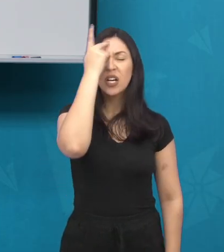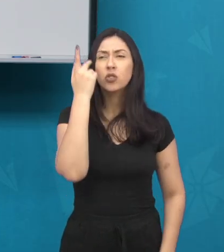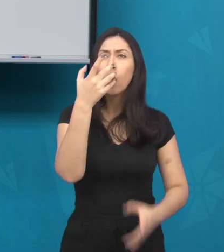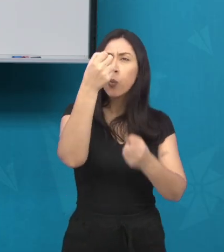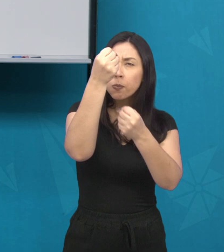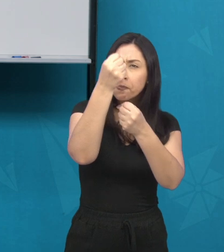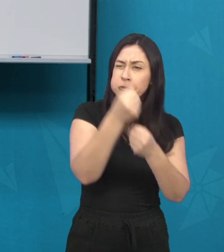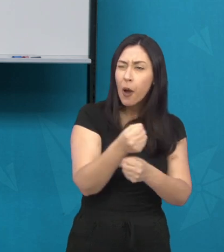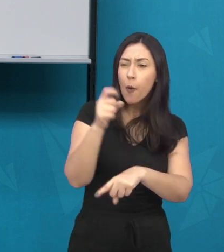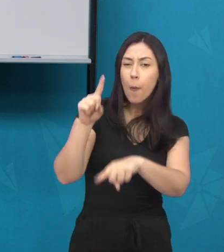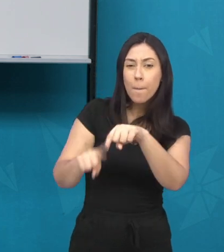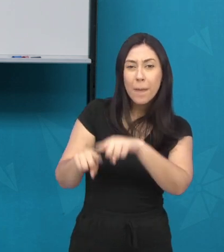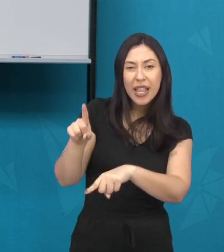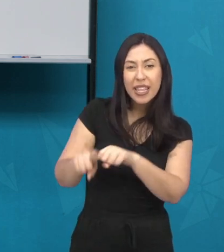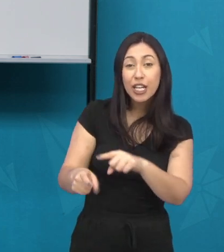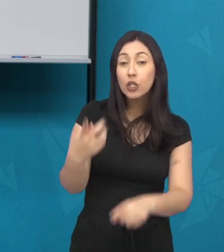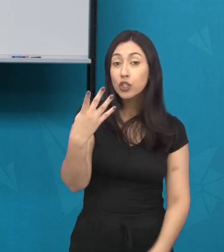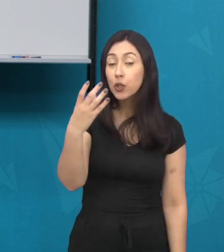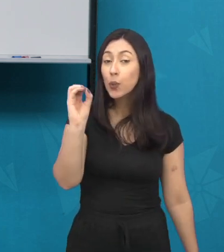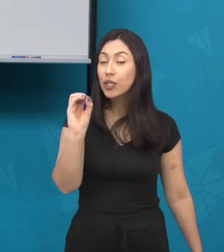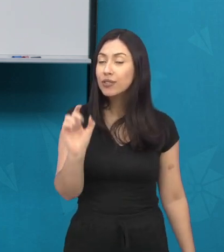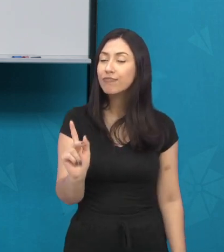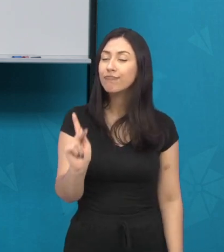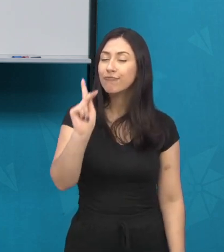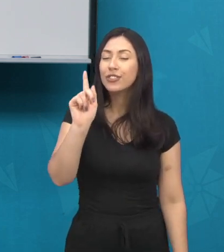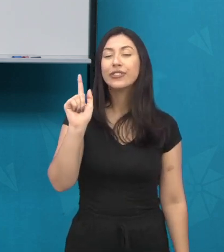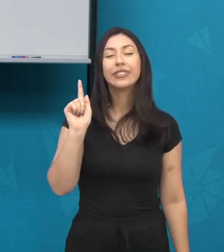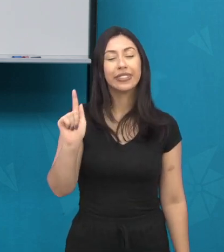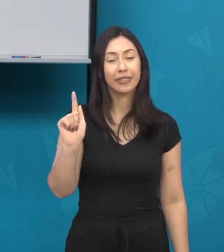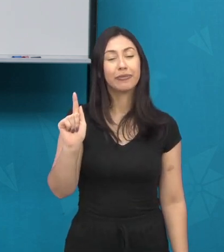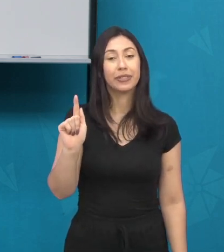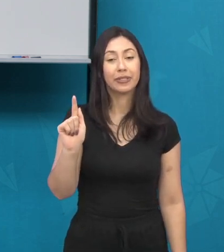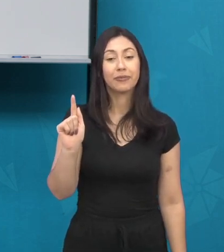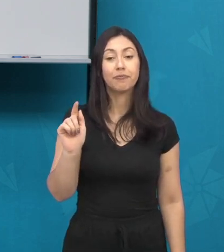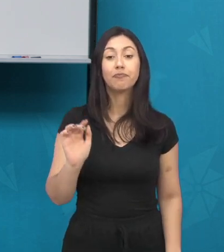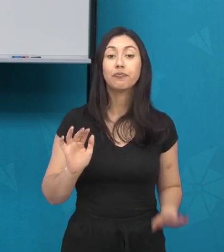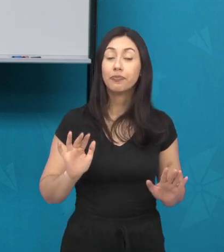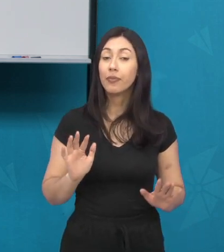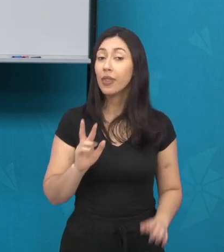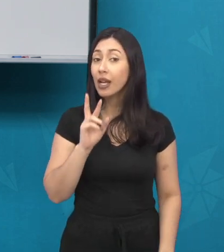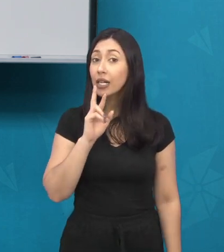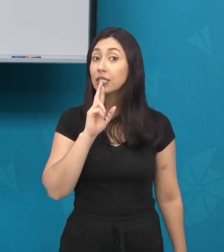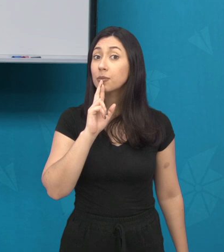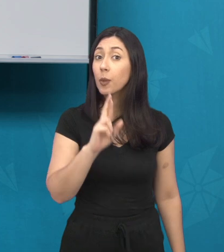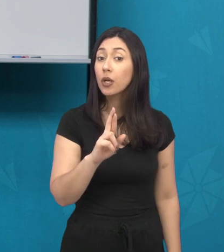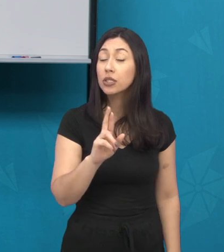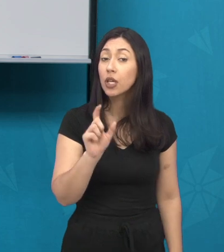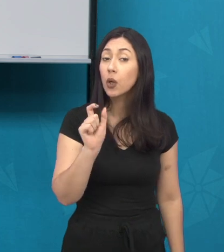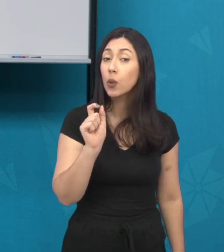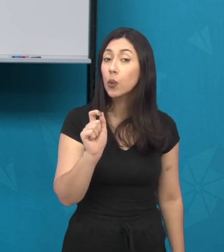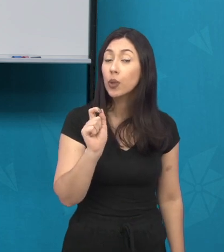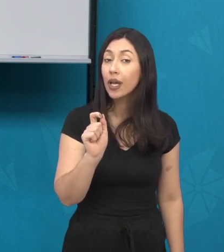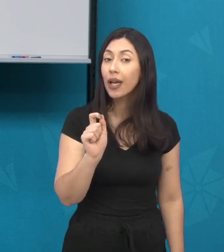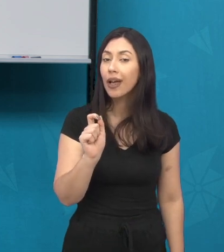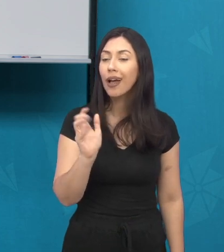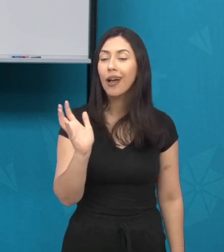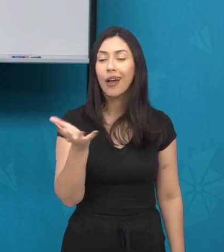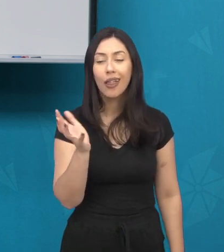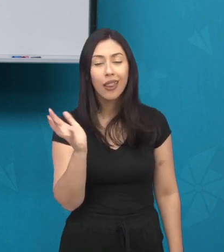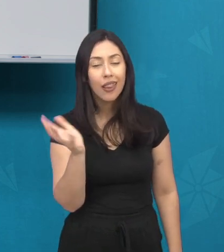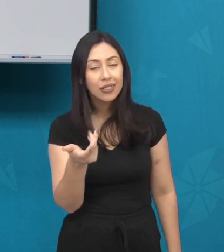pessoa levantando um objeto de 40 quilos a a resposta da questão é